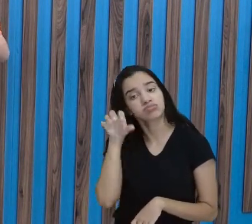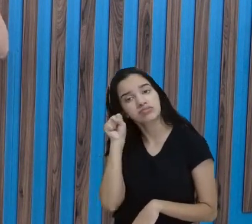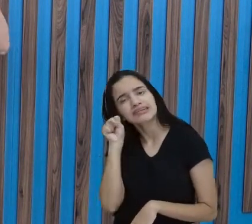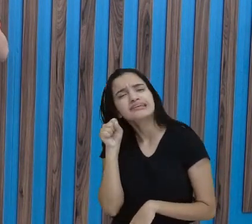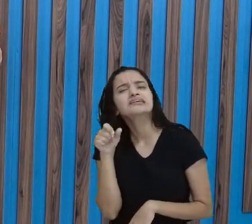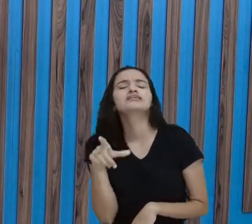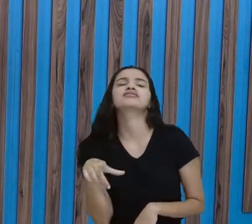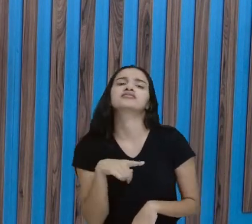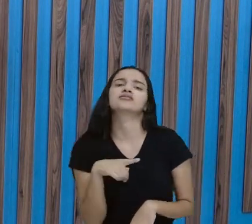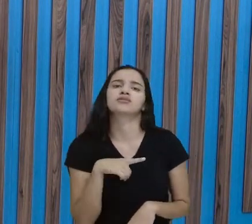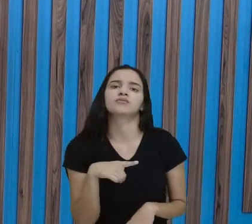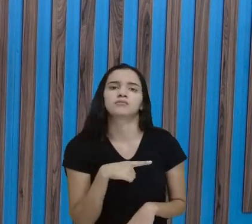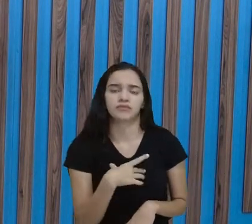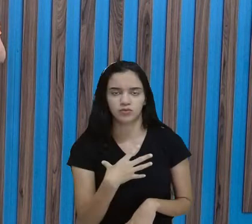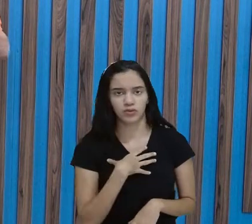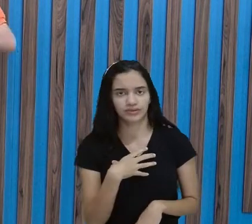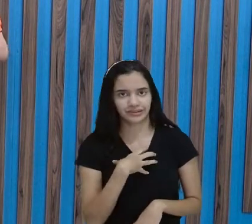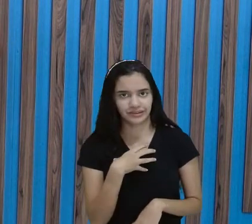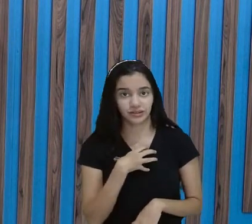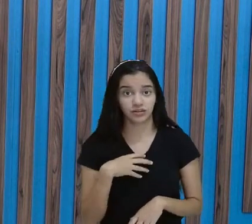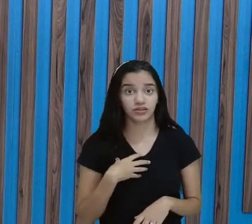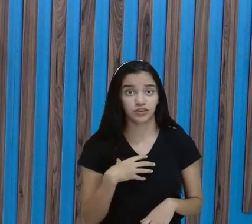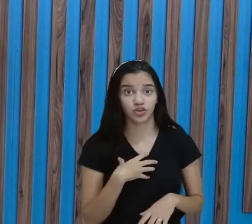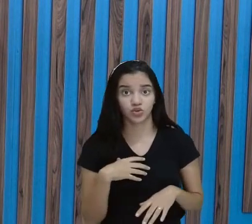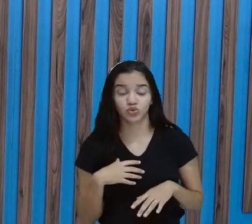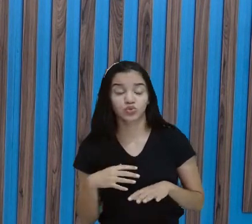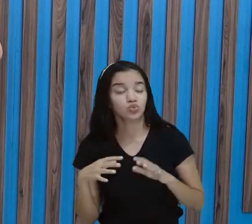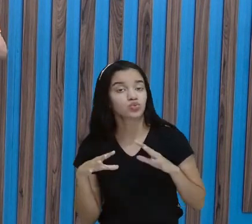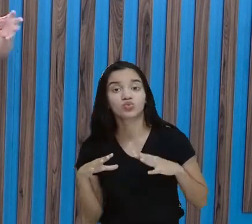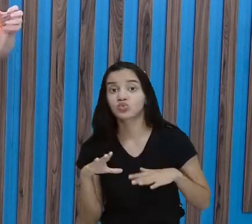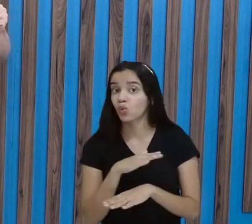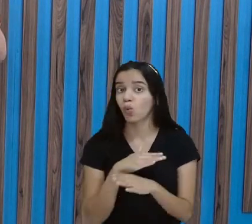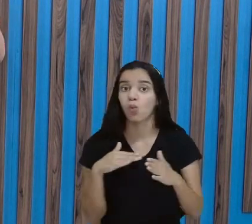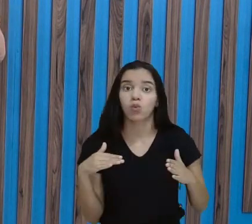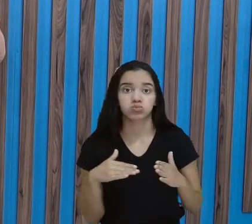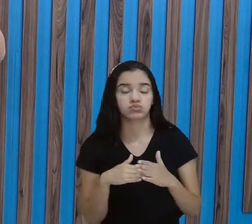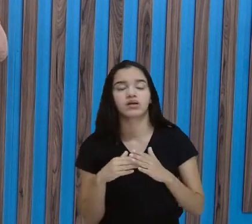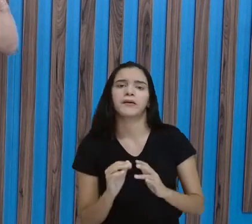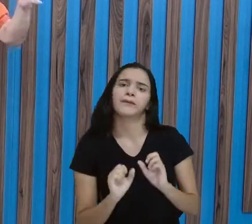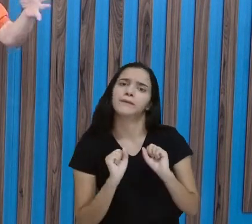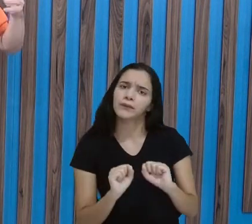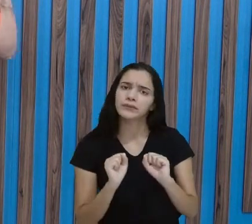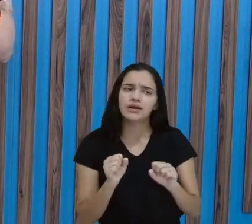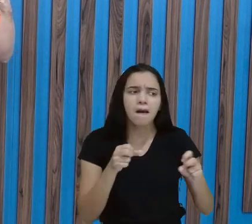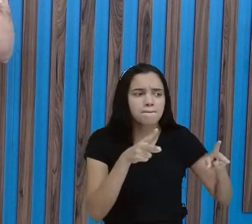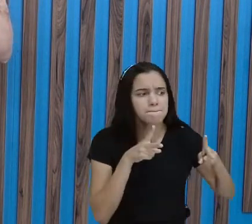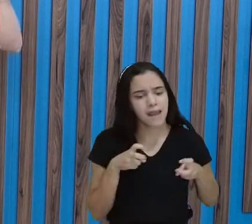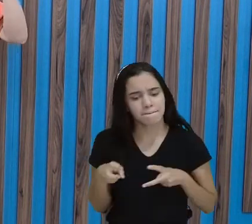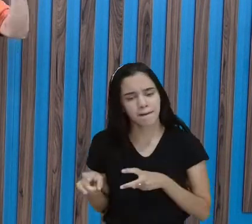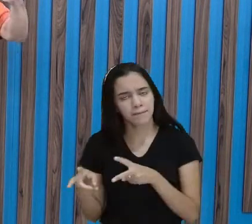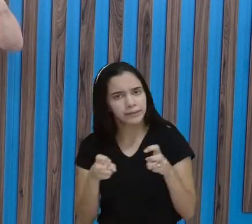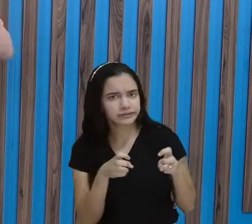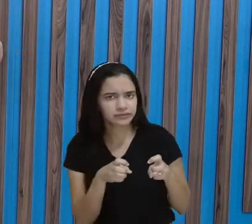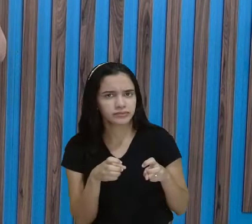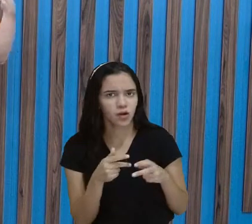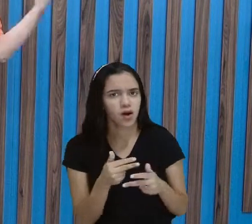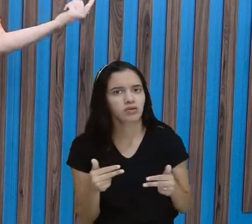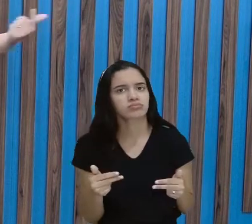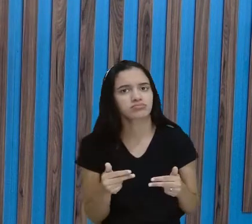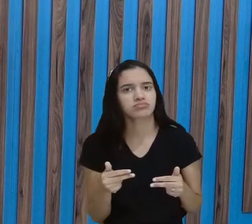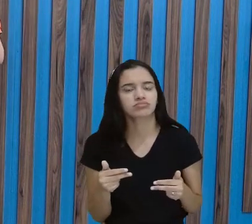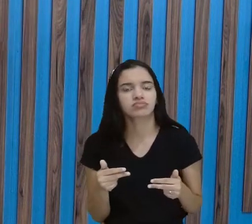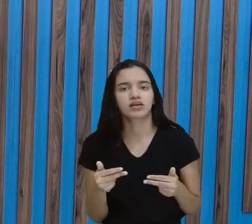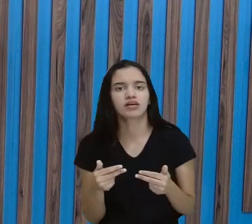meus sentidos como geral, né, todos os meus sentidos podem captar alguma coisa. Então, isso aí, ao